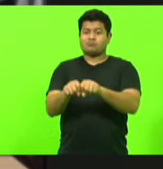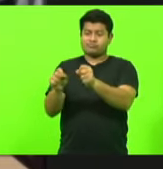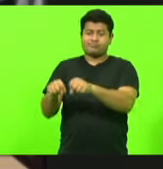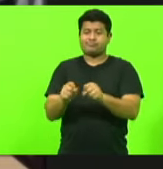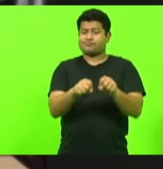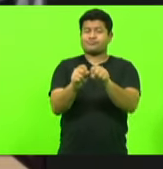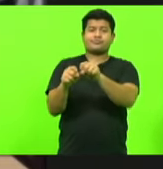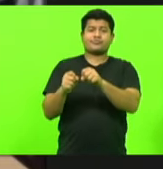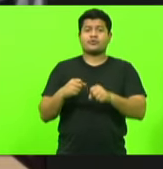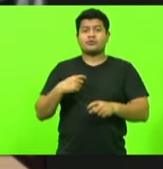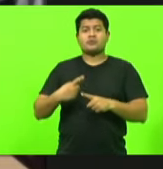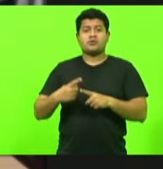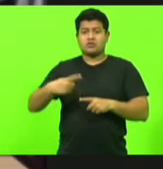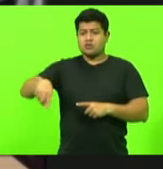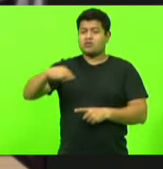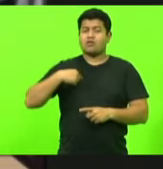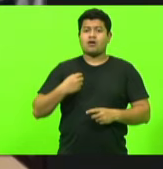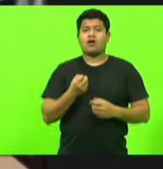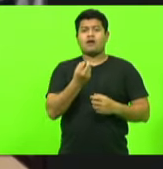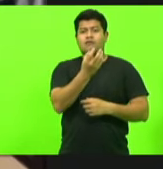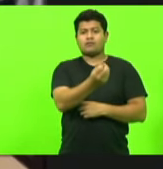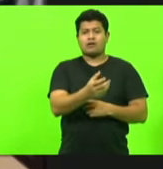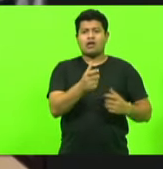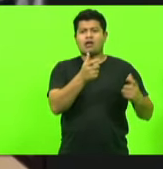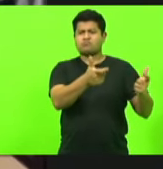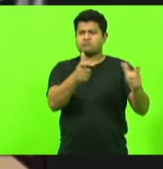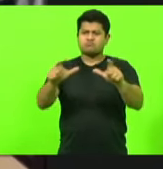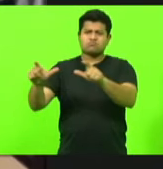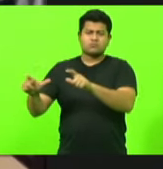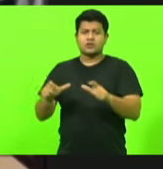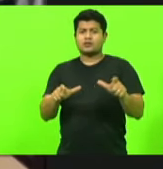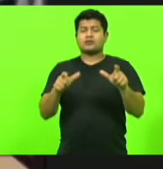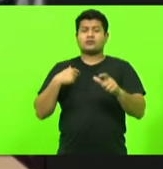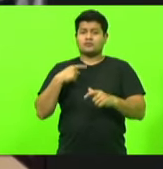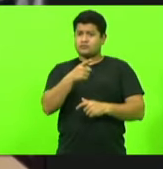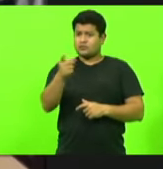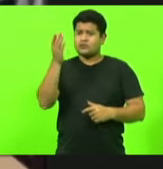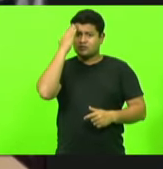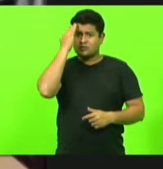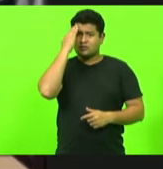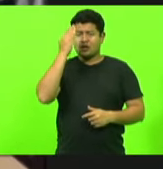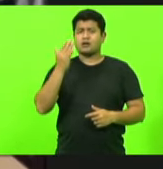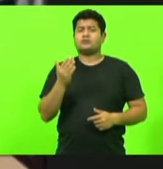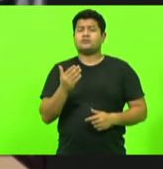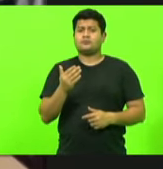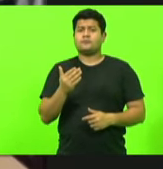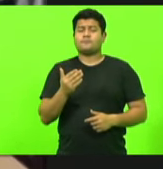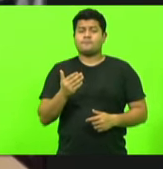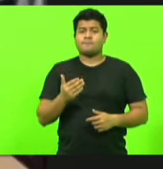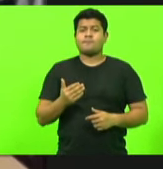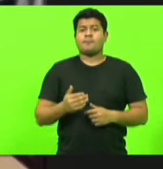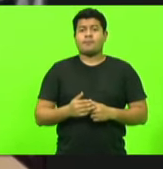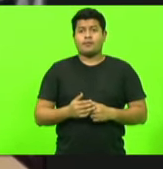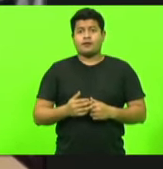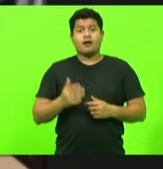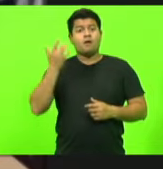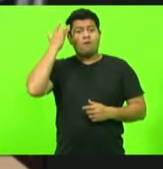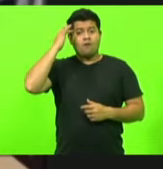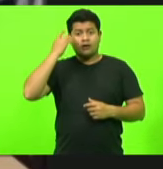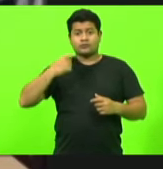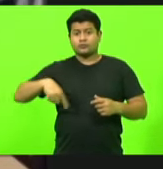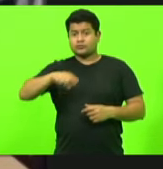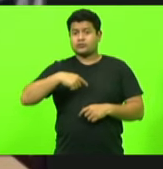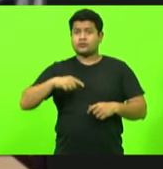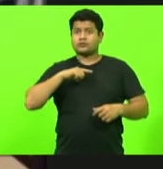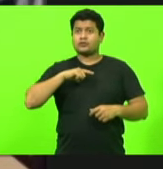A gente que viaja o estado todo, os deputados, as pessoas aí sabem qual é a situação das nossas rodovias. Eu acho que nós temos é que fazer